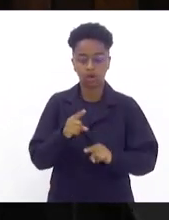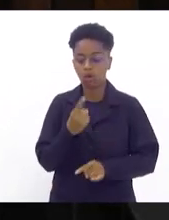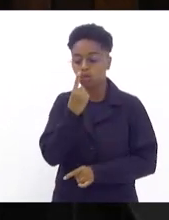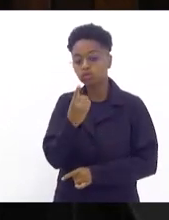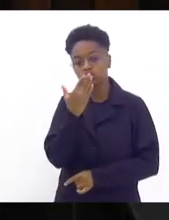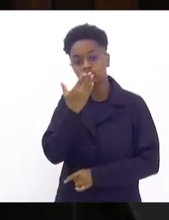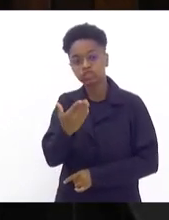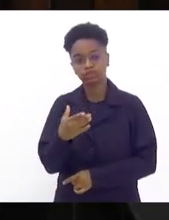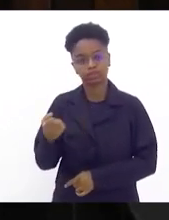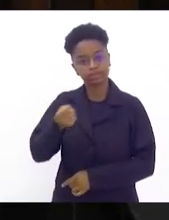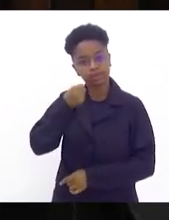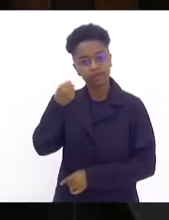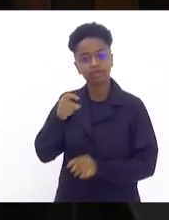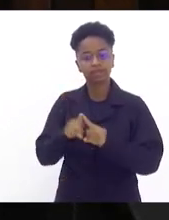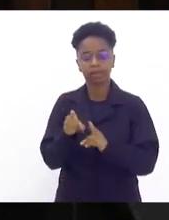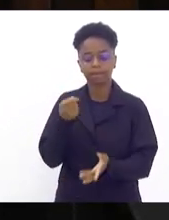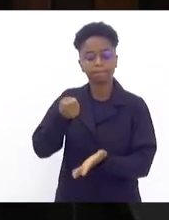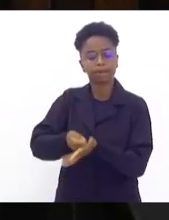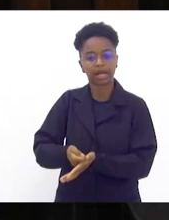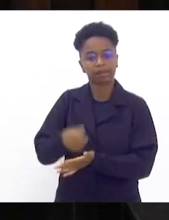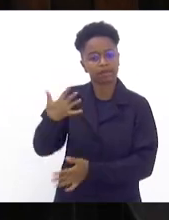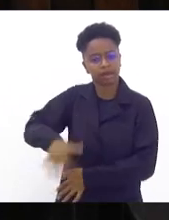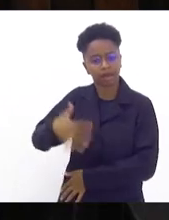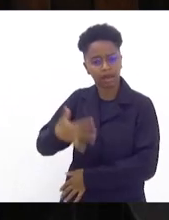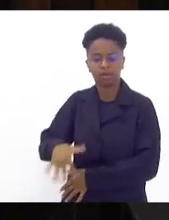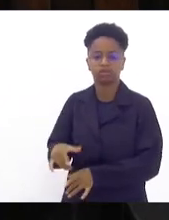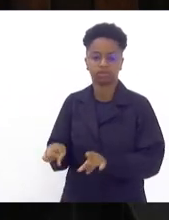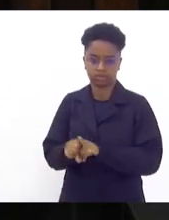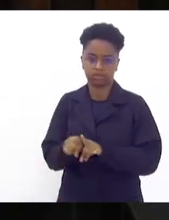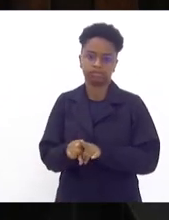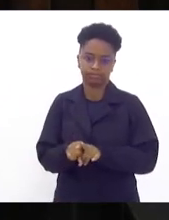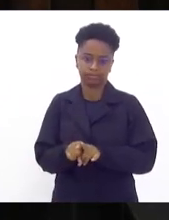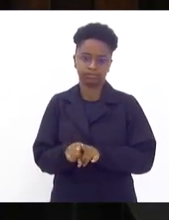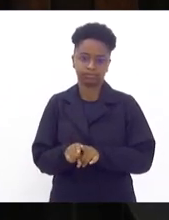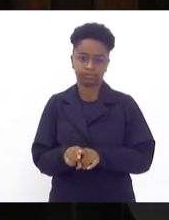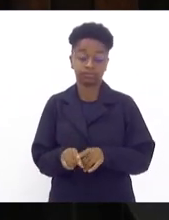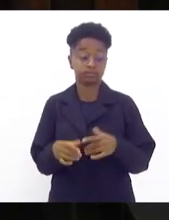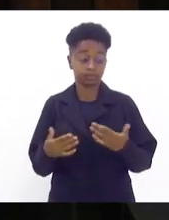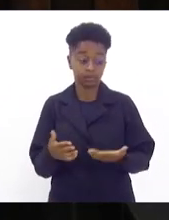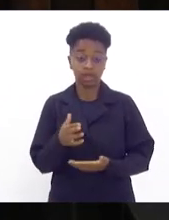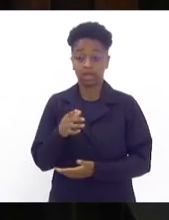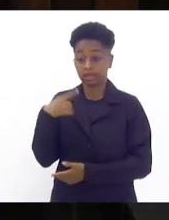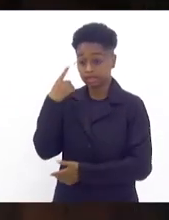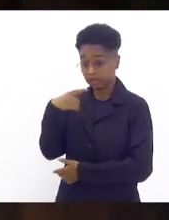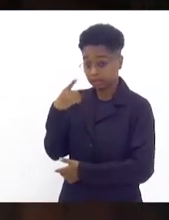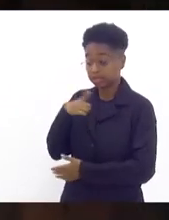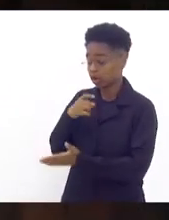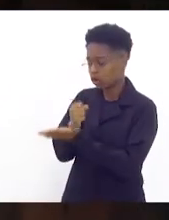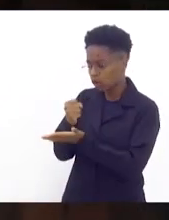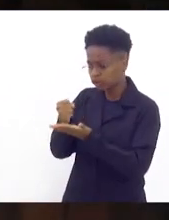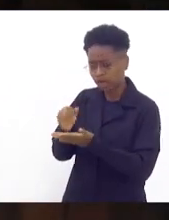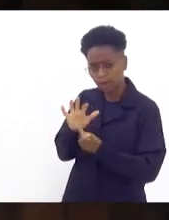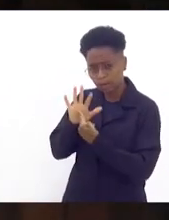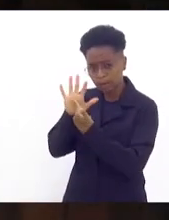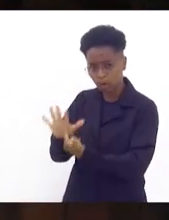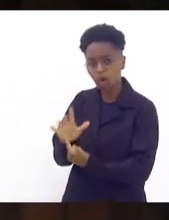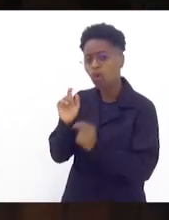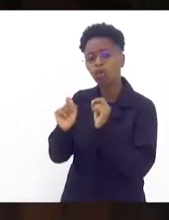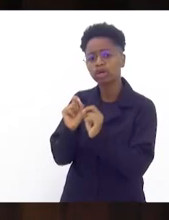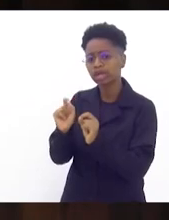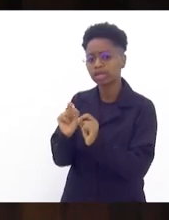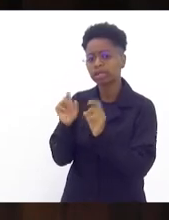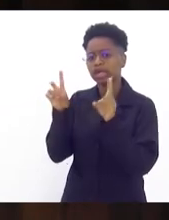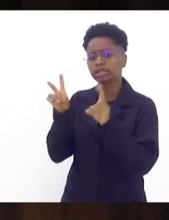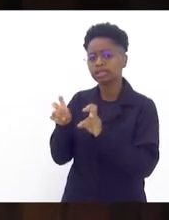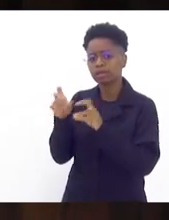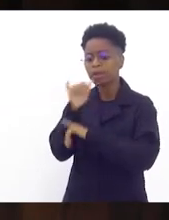cerveja, e pagar aquele preço abusivo e extorsivo. Deputado Rodrigo Amorim, no contrato de concessão, vem falando o que sobre essa questão